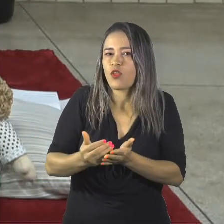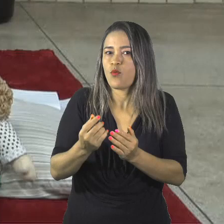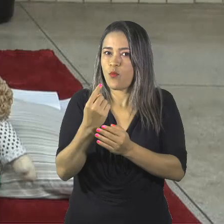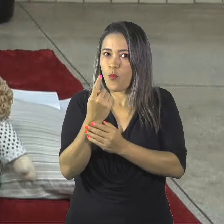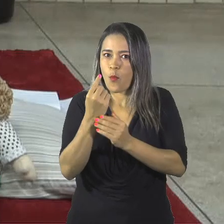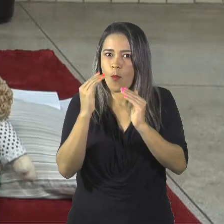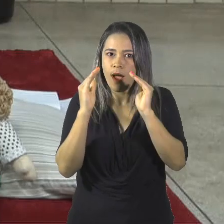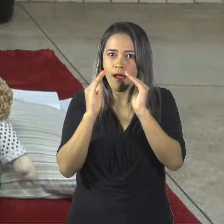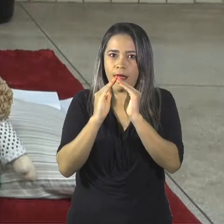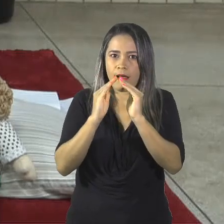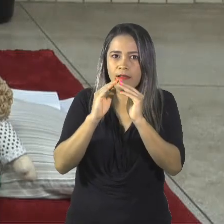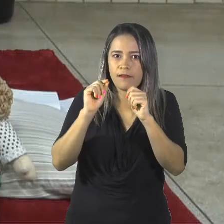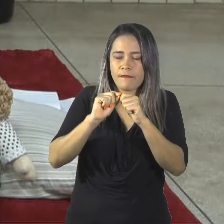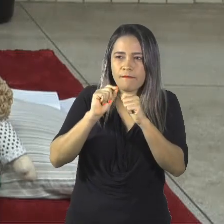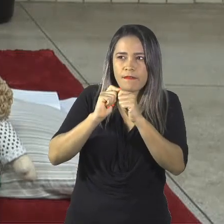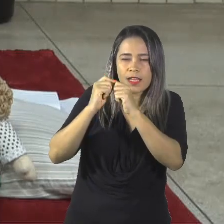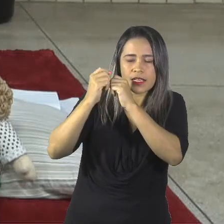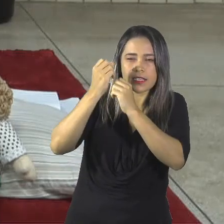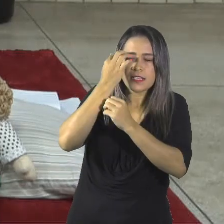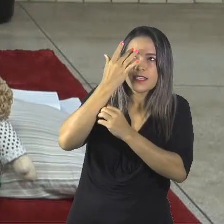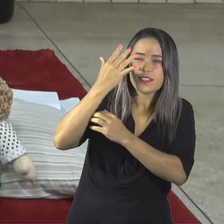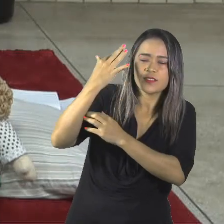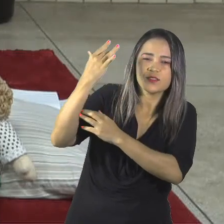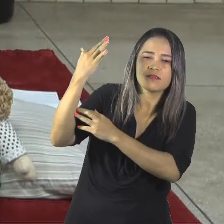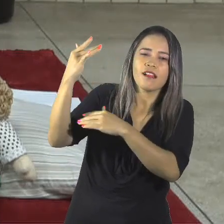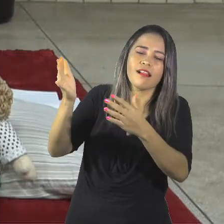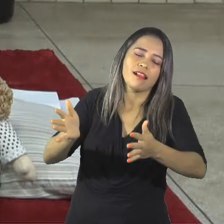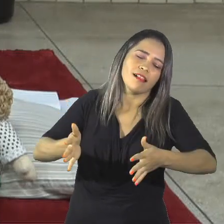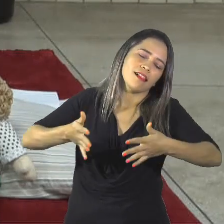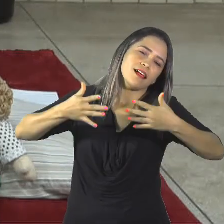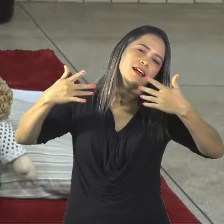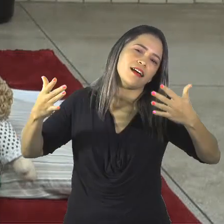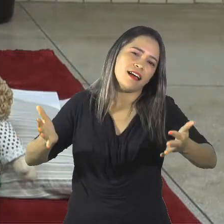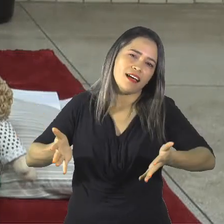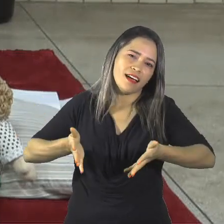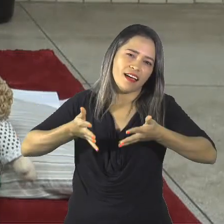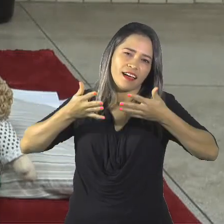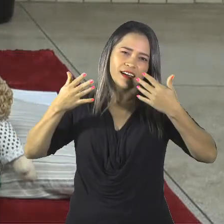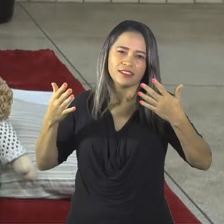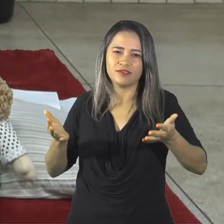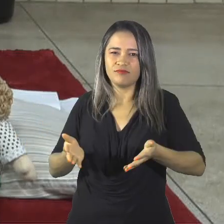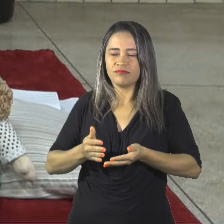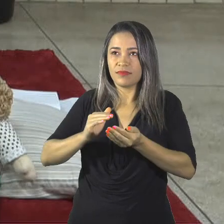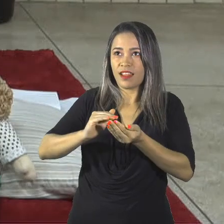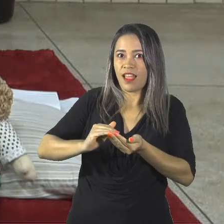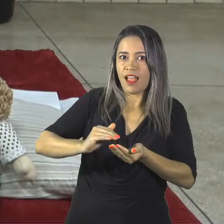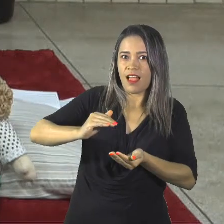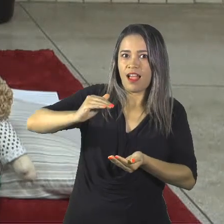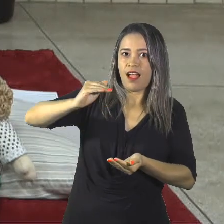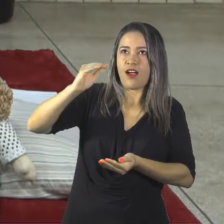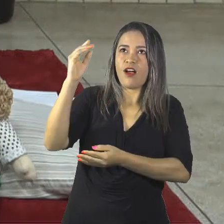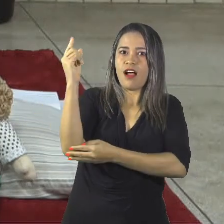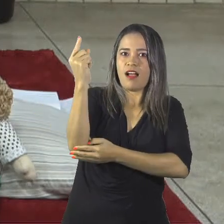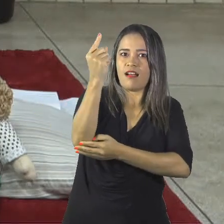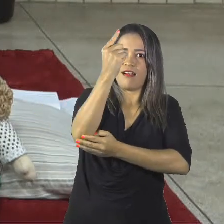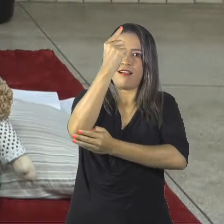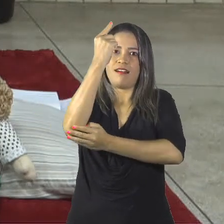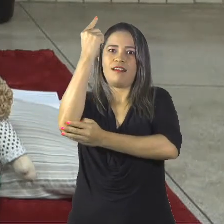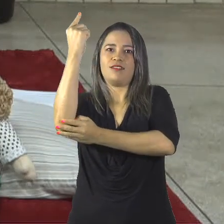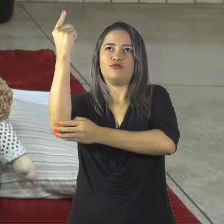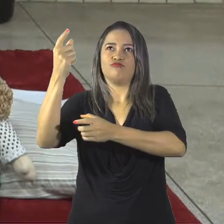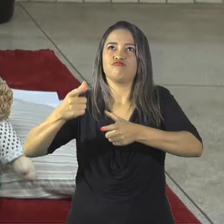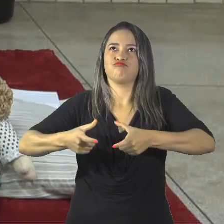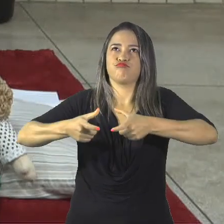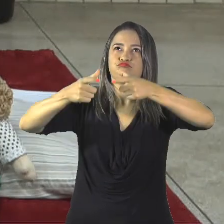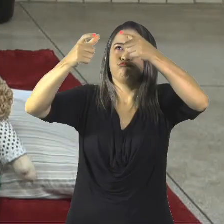casa feita de sonho, leve como a pluma, alta como a torre, quente